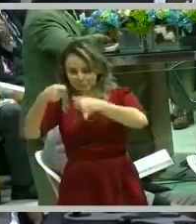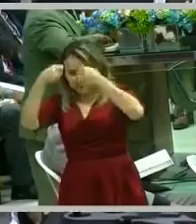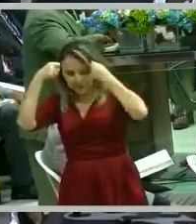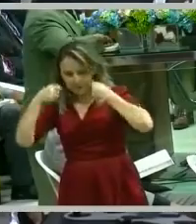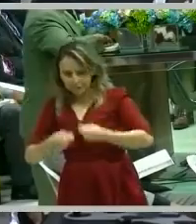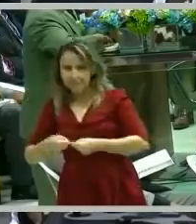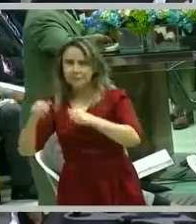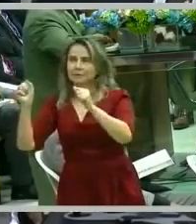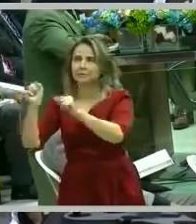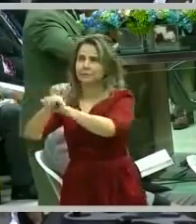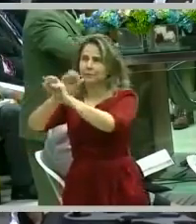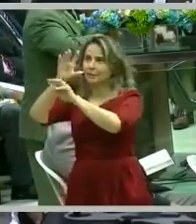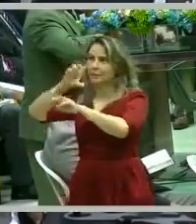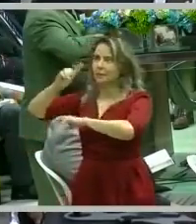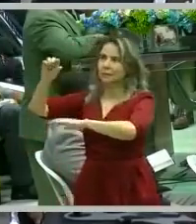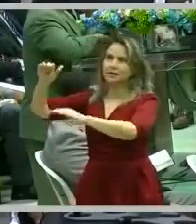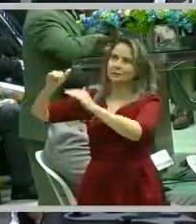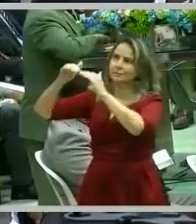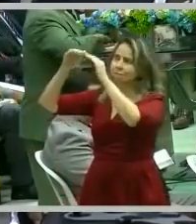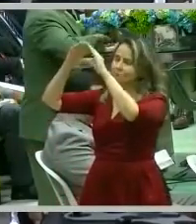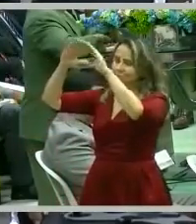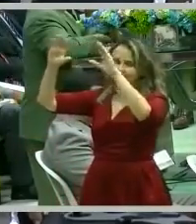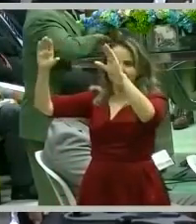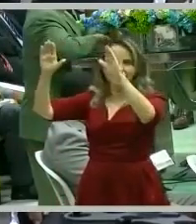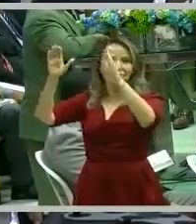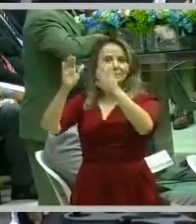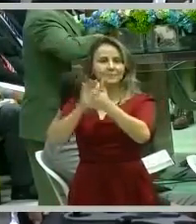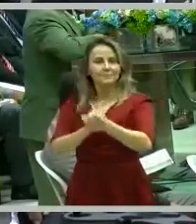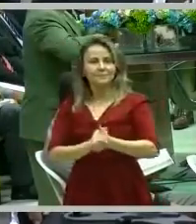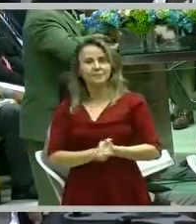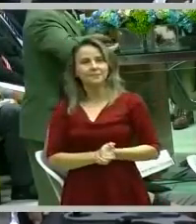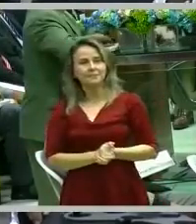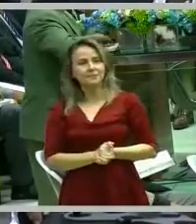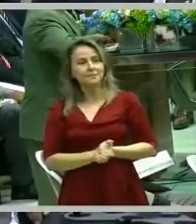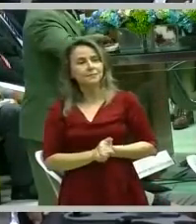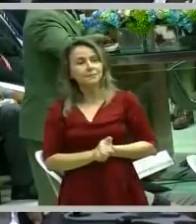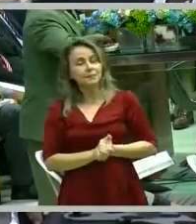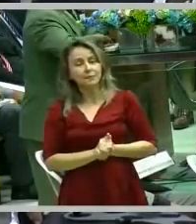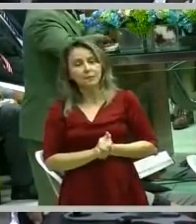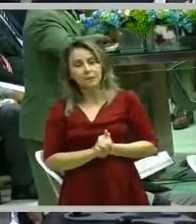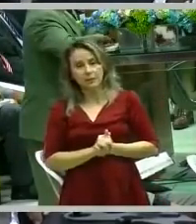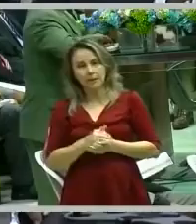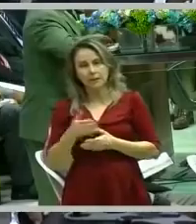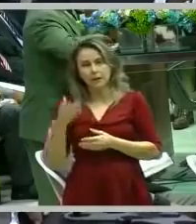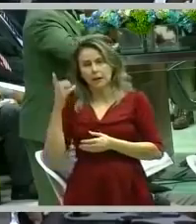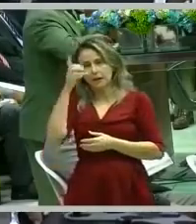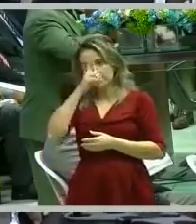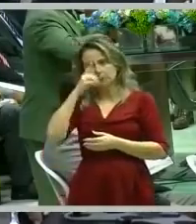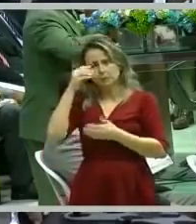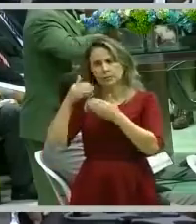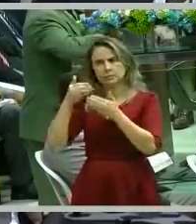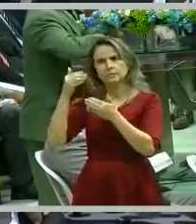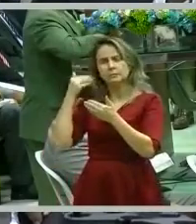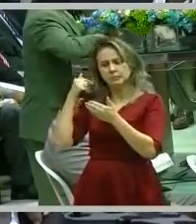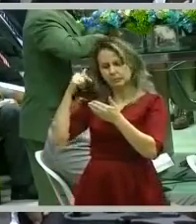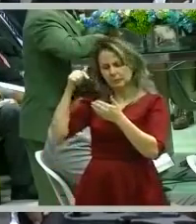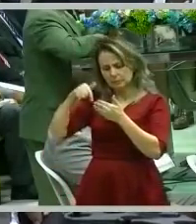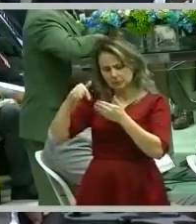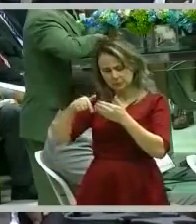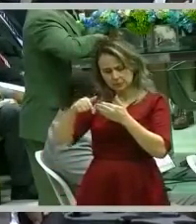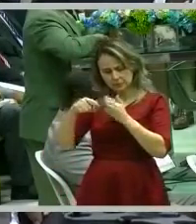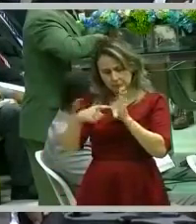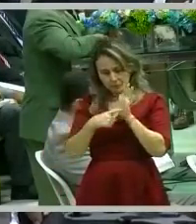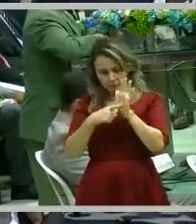Glória a Deus das alturas celestiais. Os irmãos domingo aqui fizeram uma apresentação no culto de